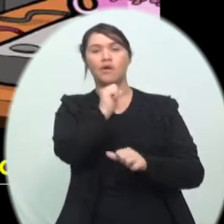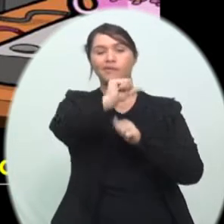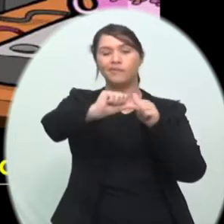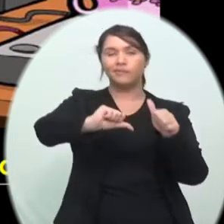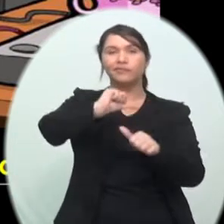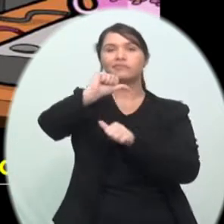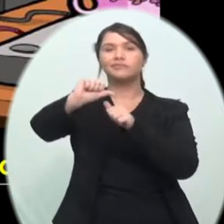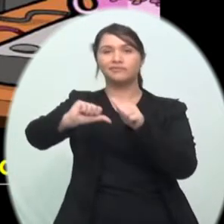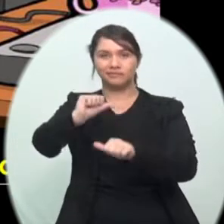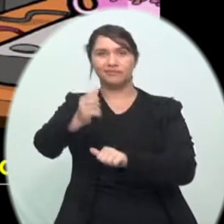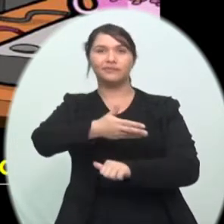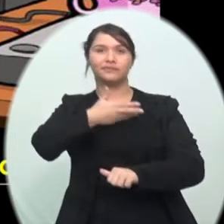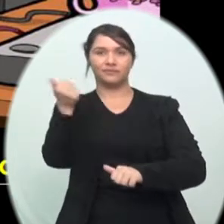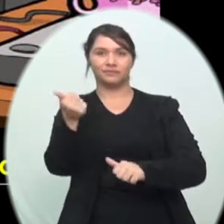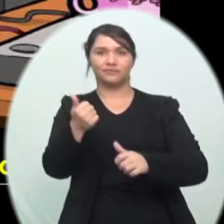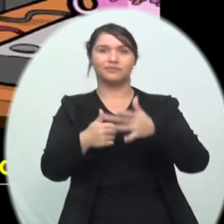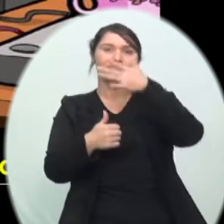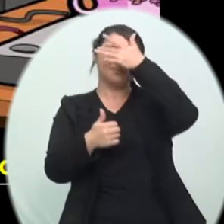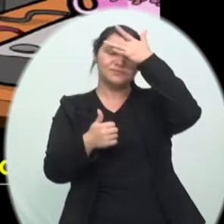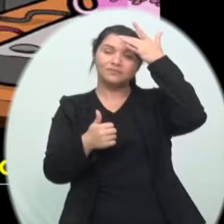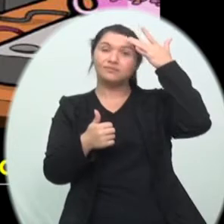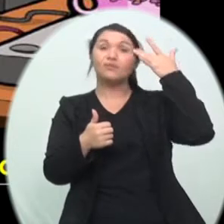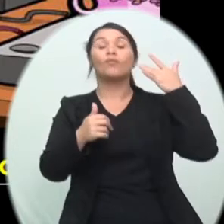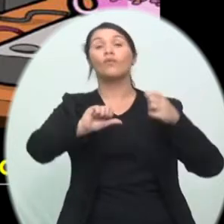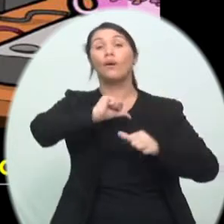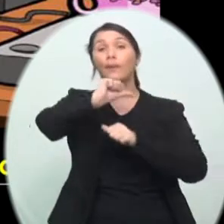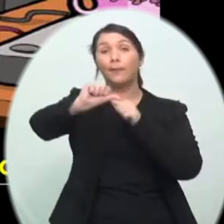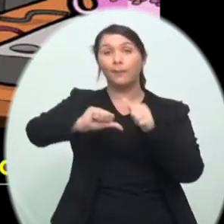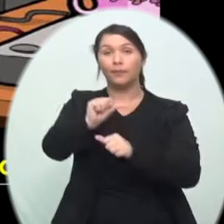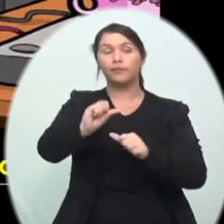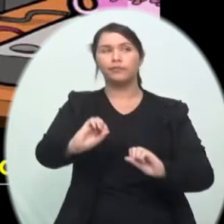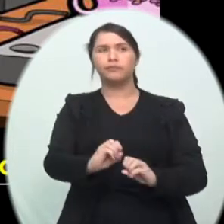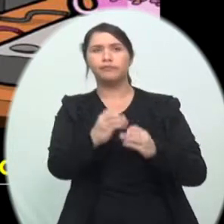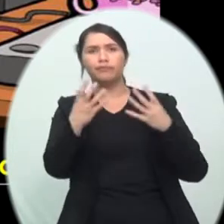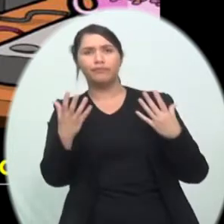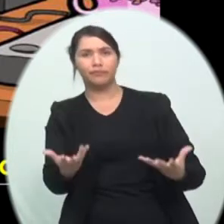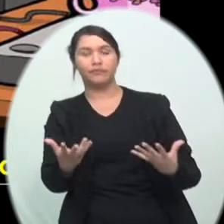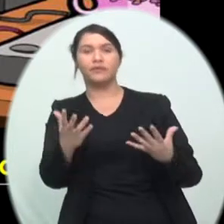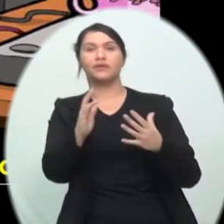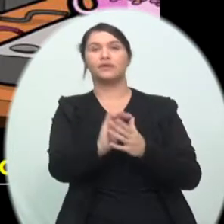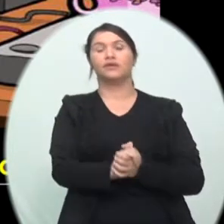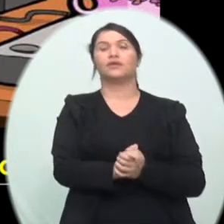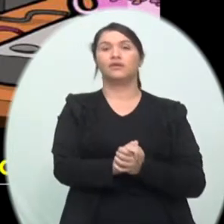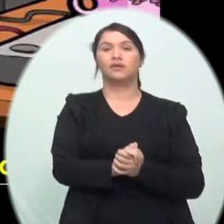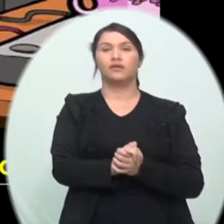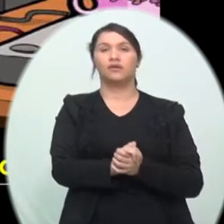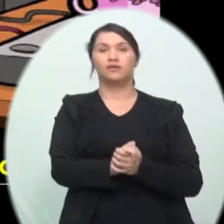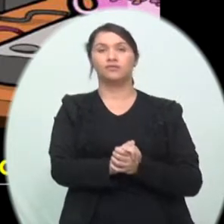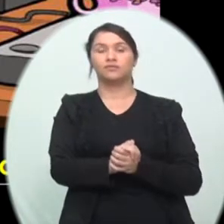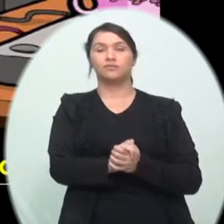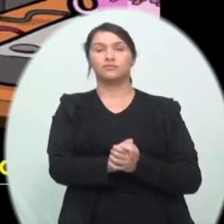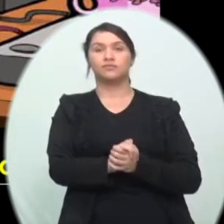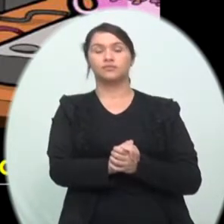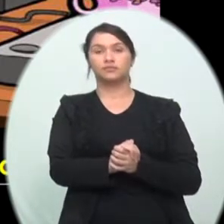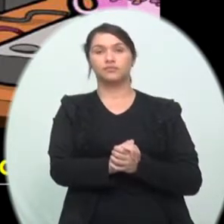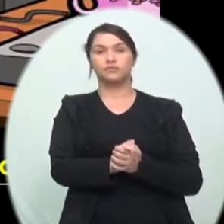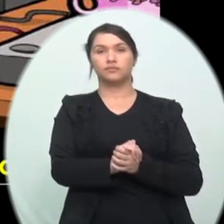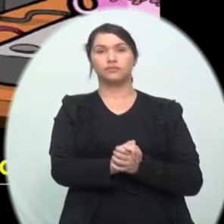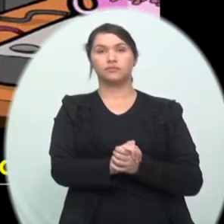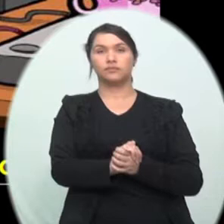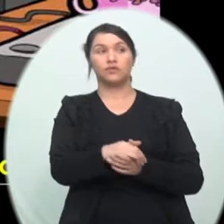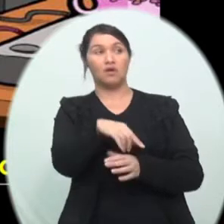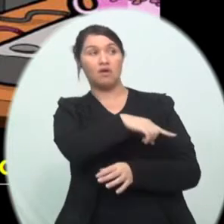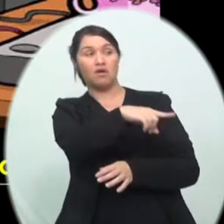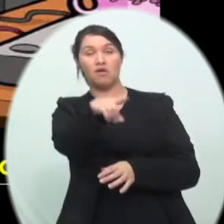vez mais pessoas. E os grandes empreendimentos hoje de tecnologia são de milhares de pessoas. Vocês têm Uber